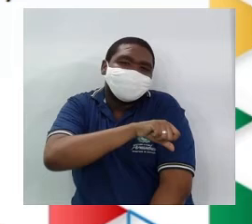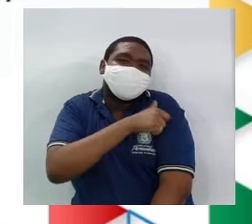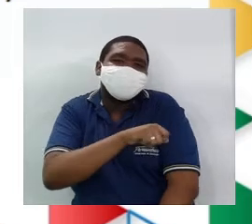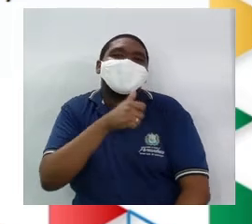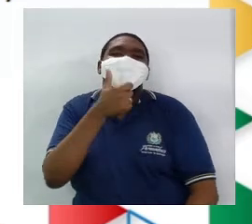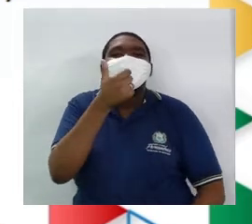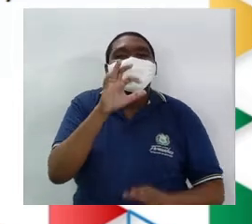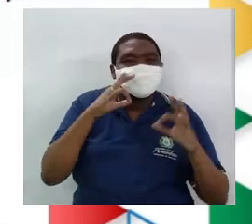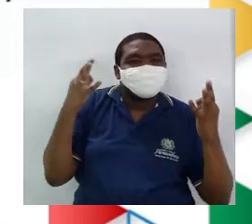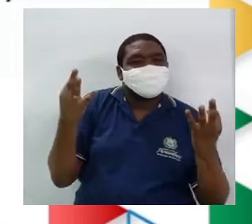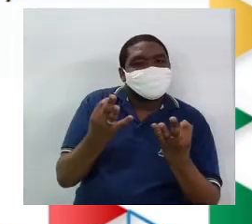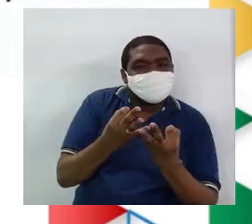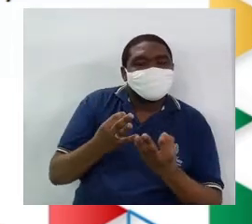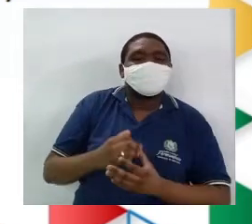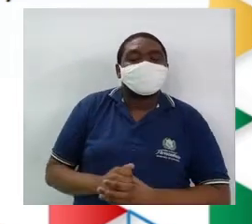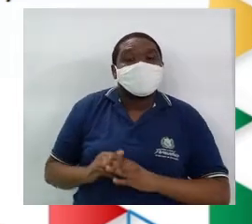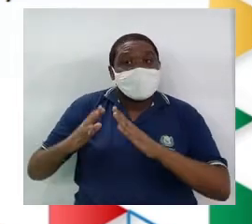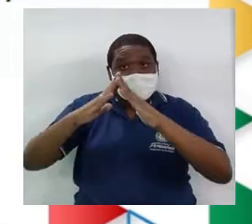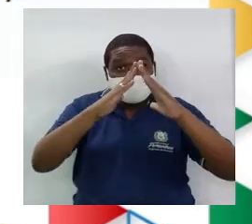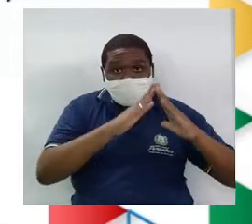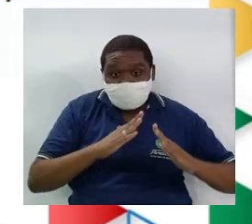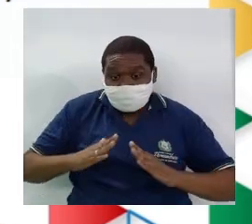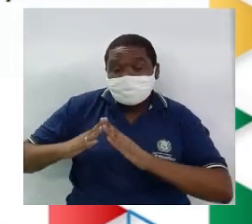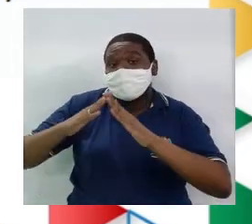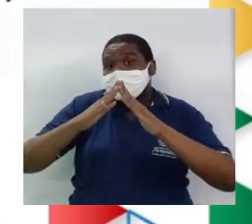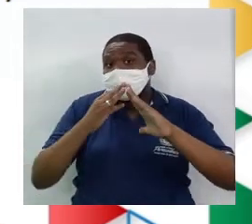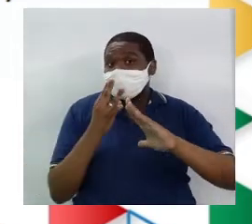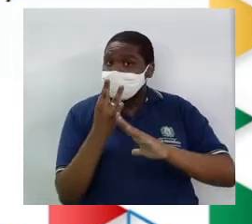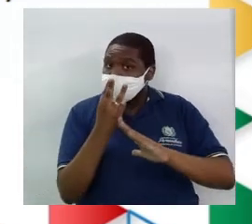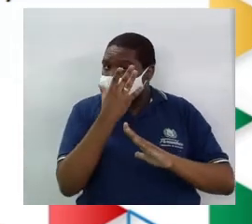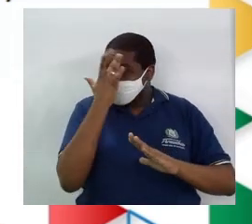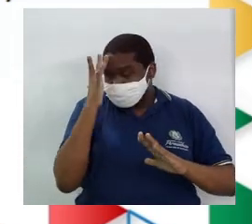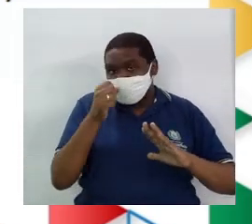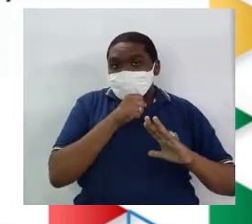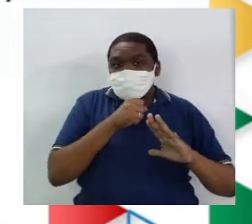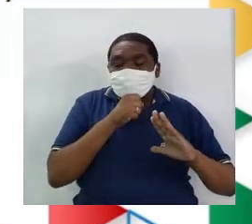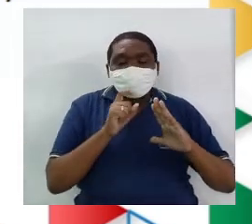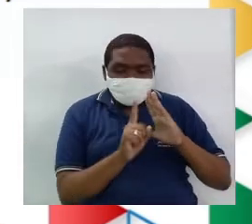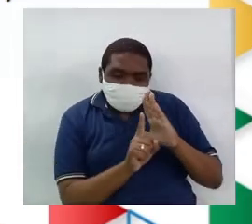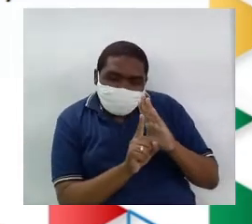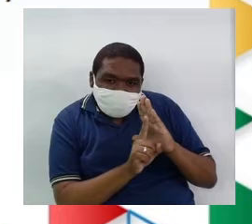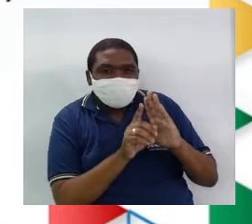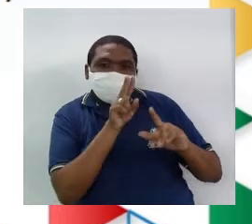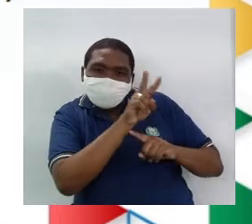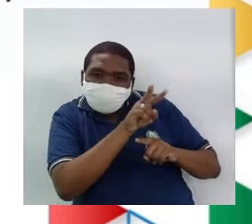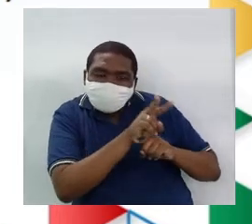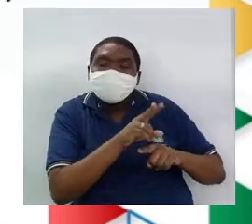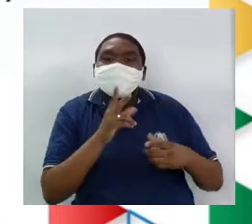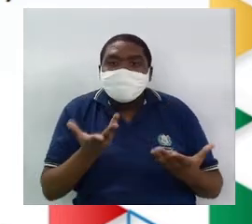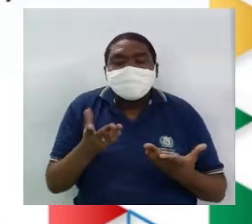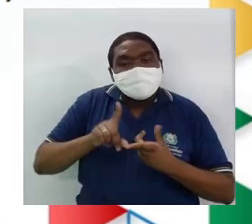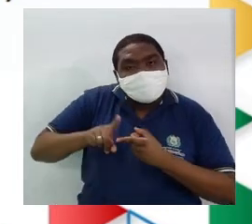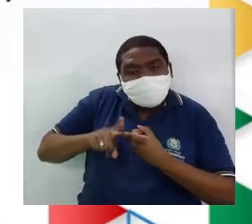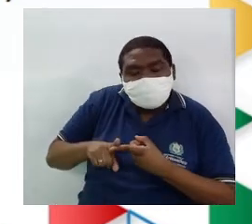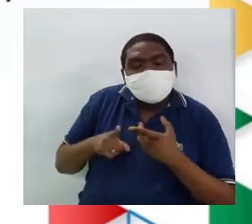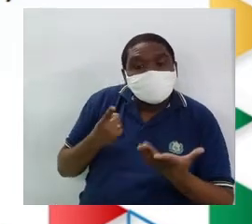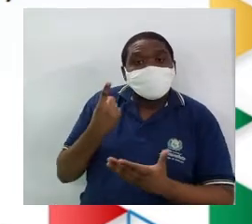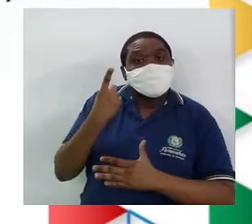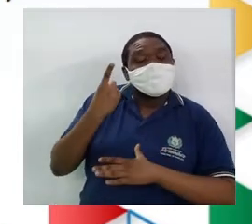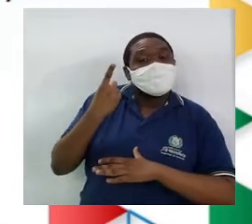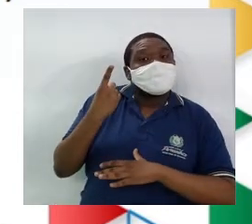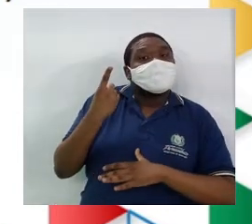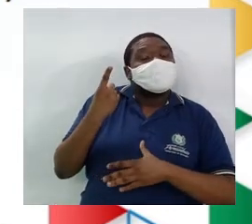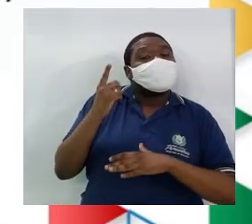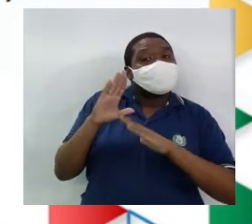as famílias, 3 lares para idosos, 5 escolas, certo? E uma escola de capacitação